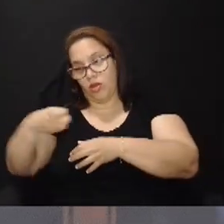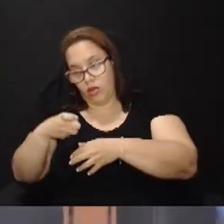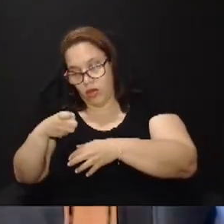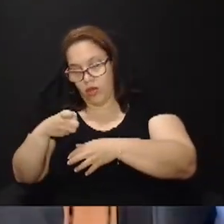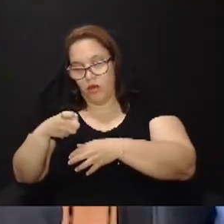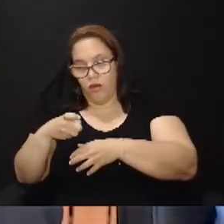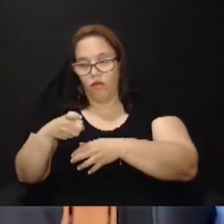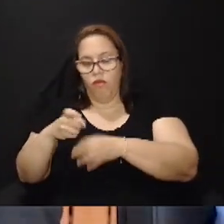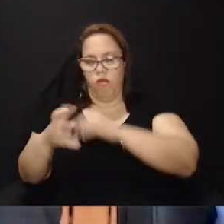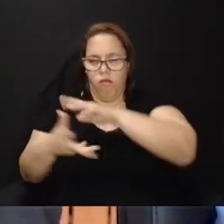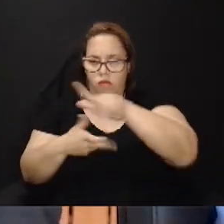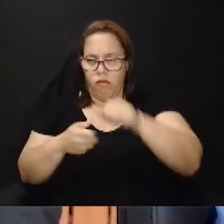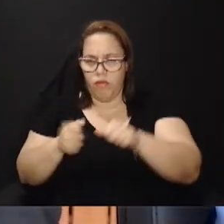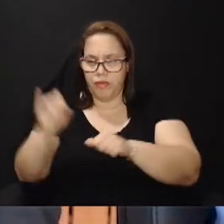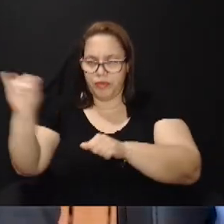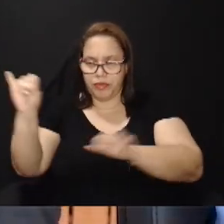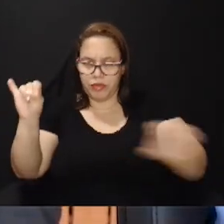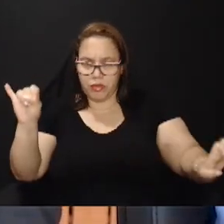presidindo também.